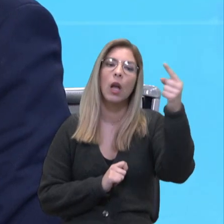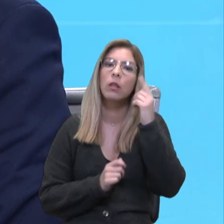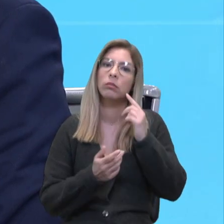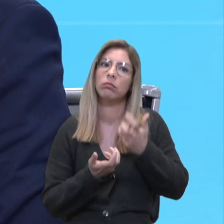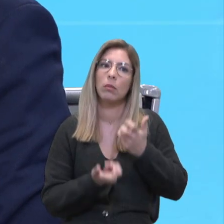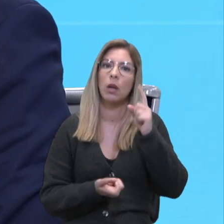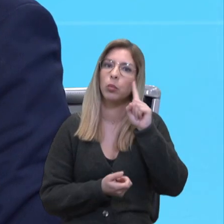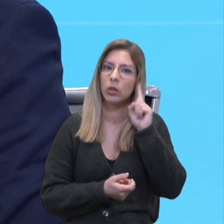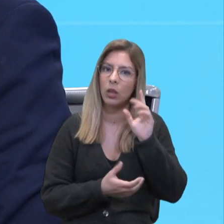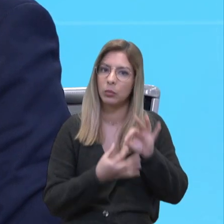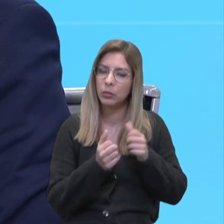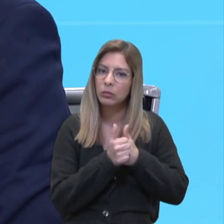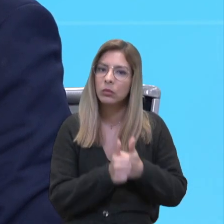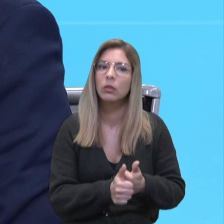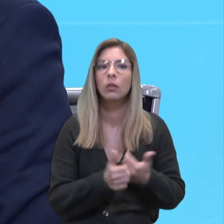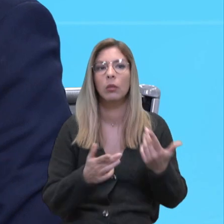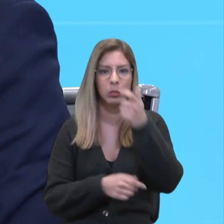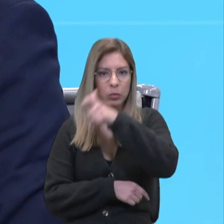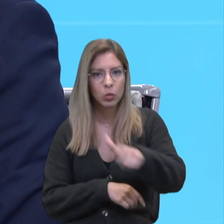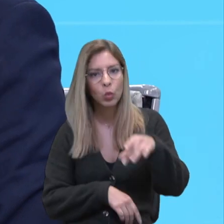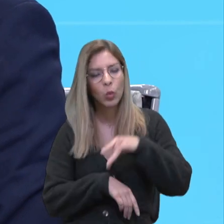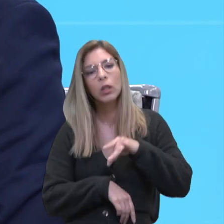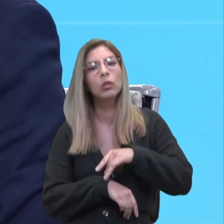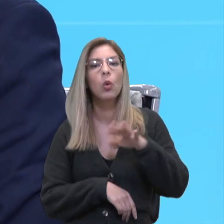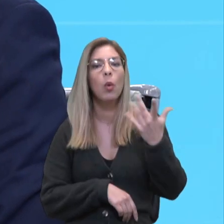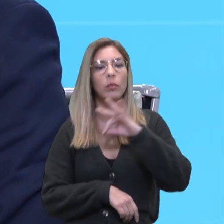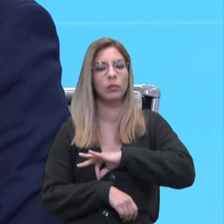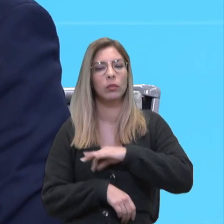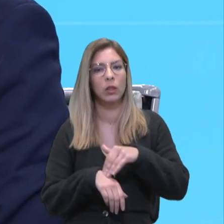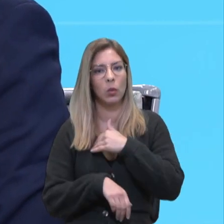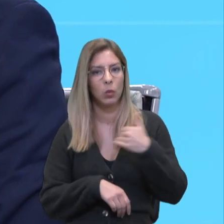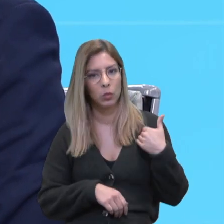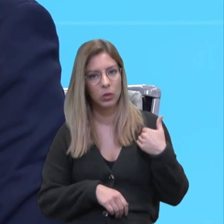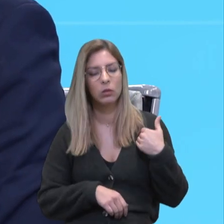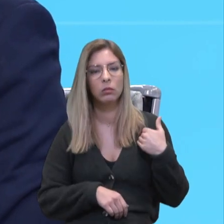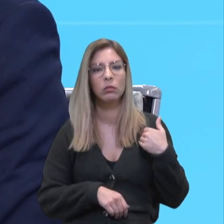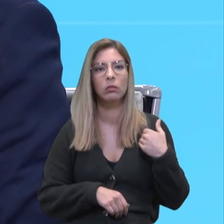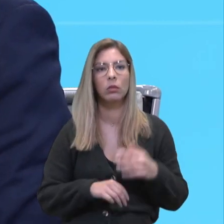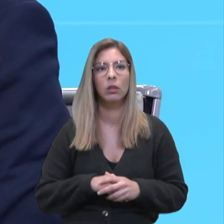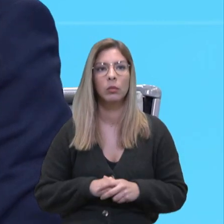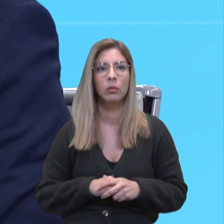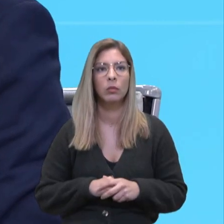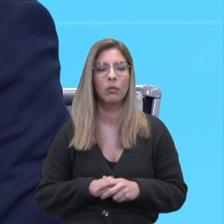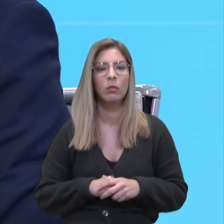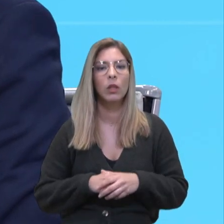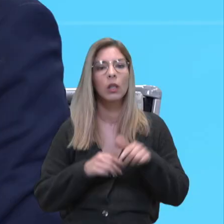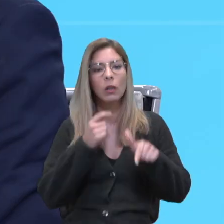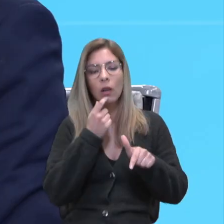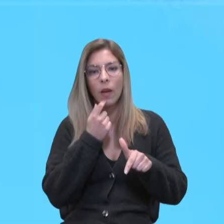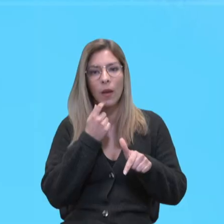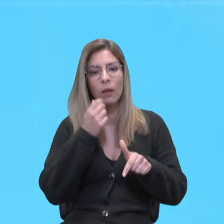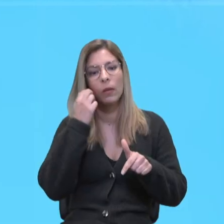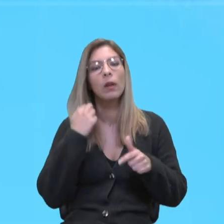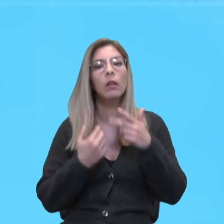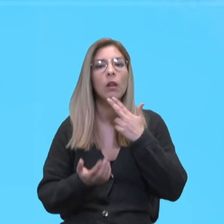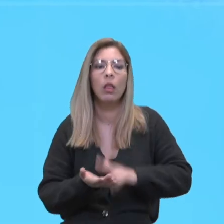que os doentes e os profissionais de saúde, portanto estas duas facetas da mesma realidade,